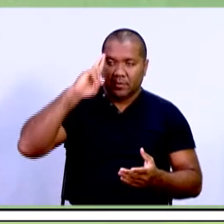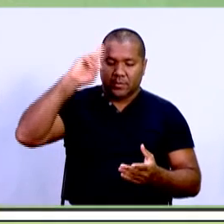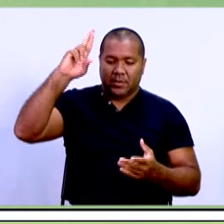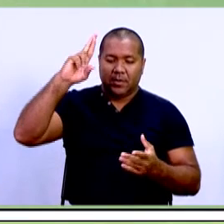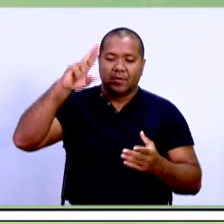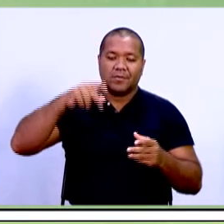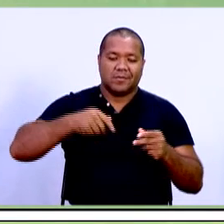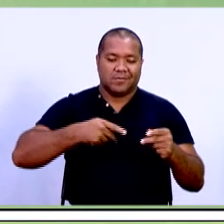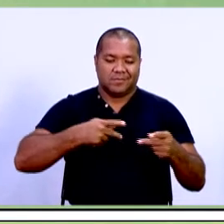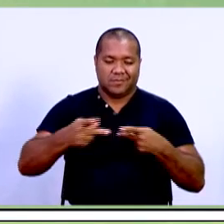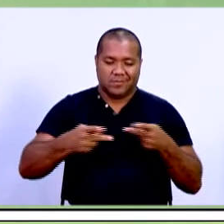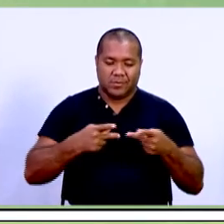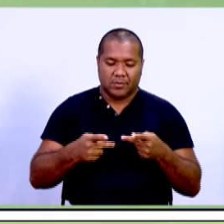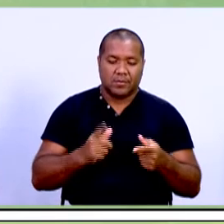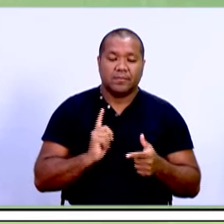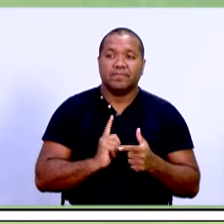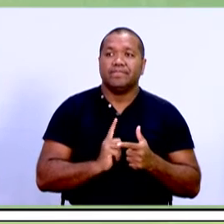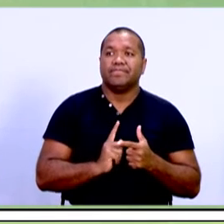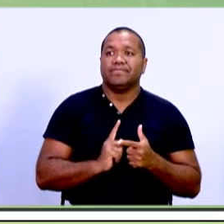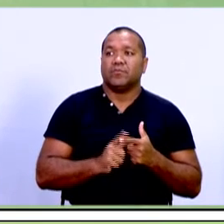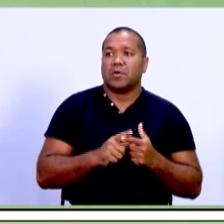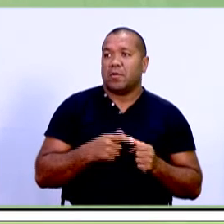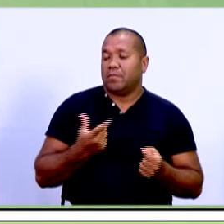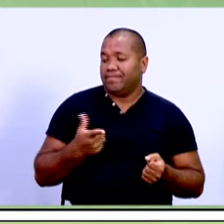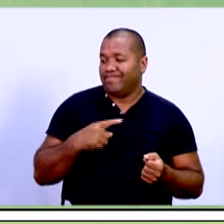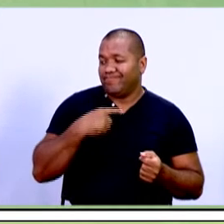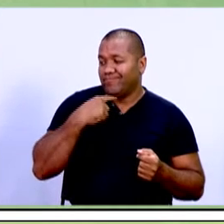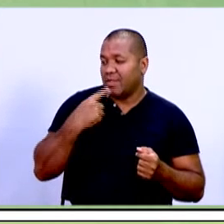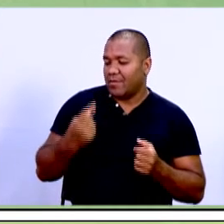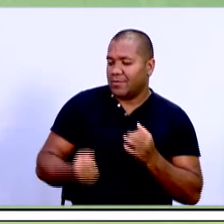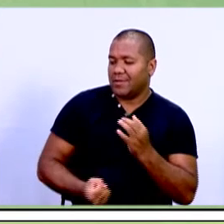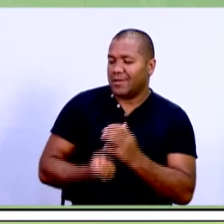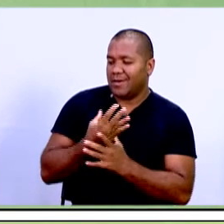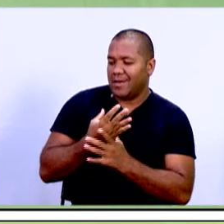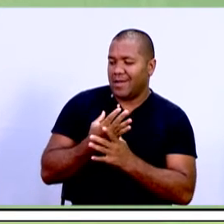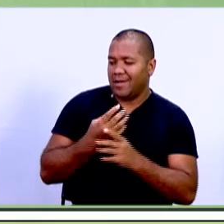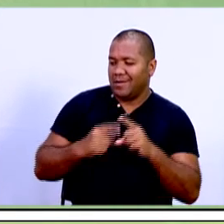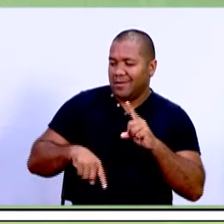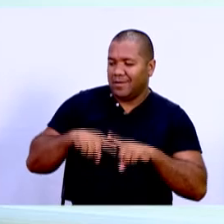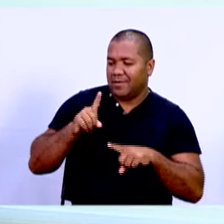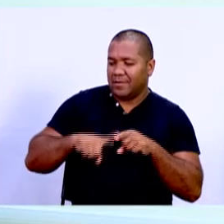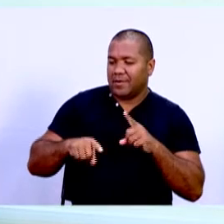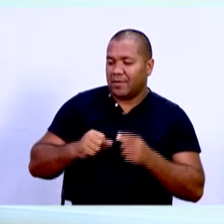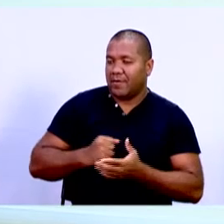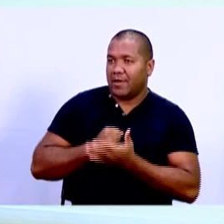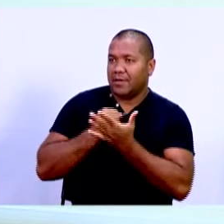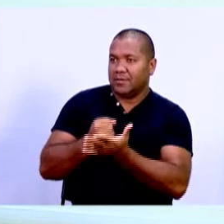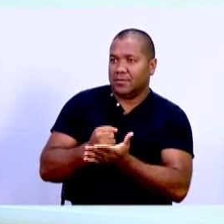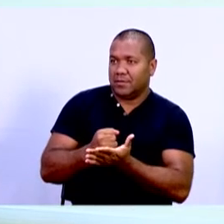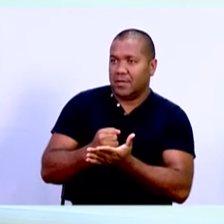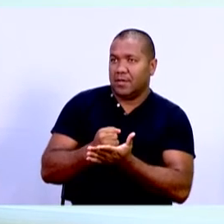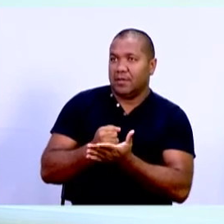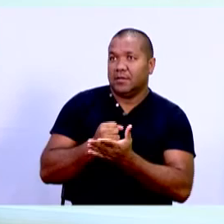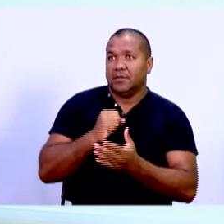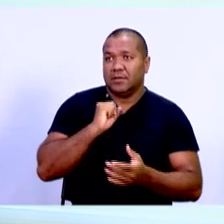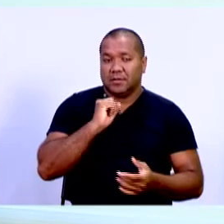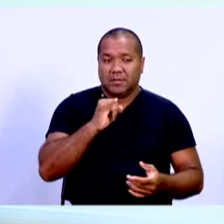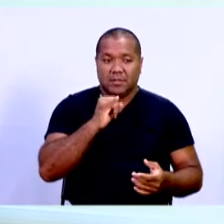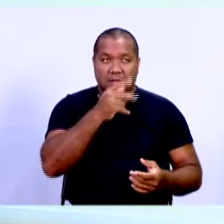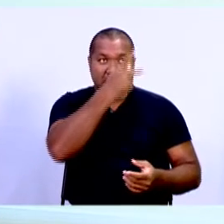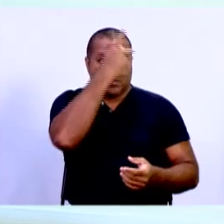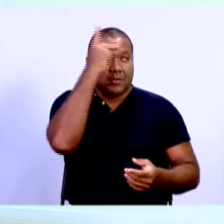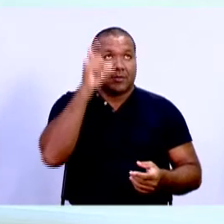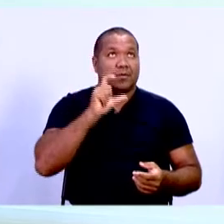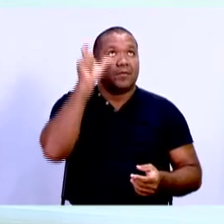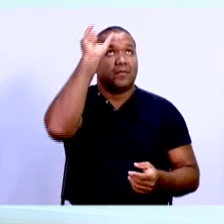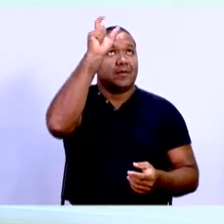projetos. Porque não adianta você desenvolver uma ferramenta que vai trazer esse tipo de resultado se as